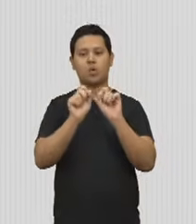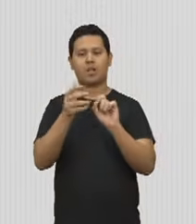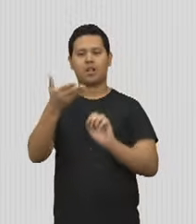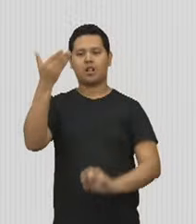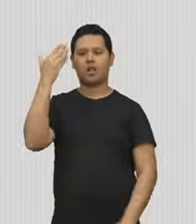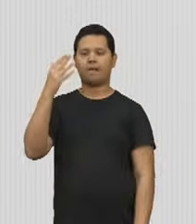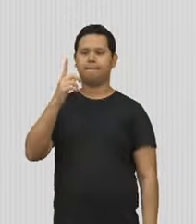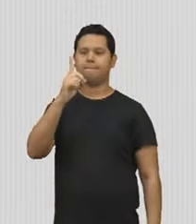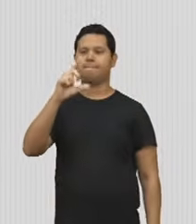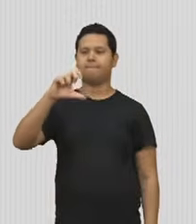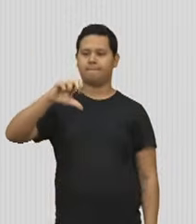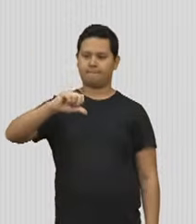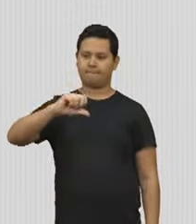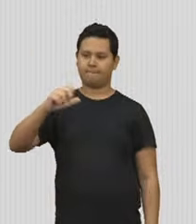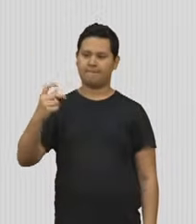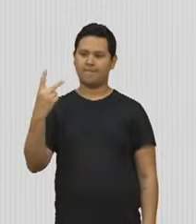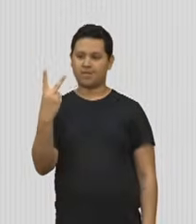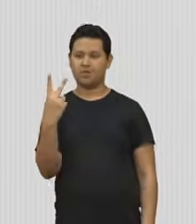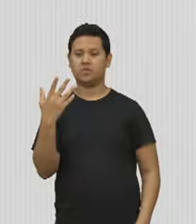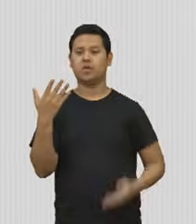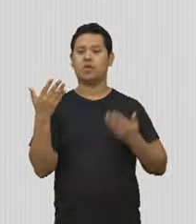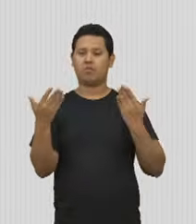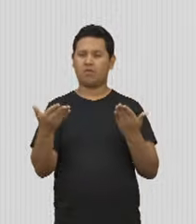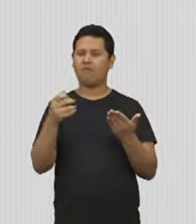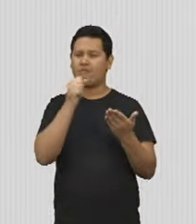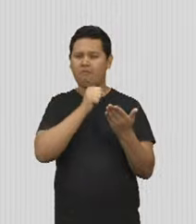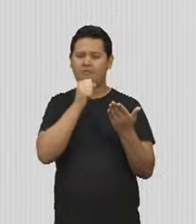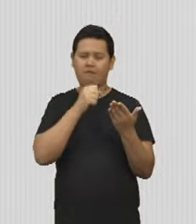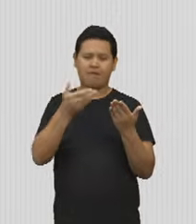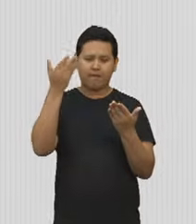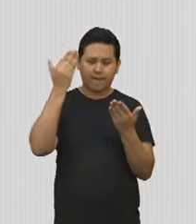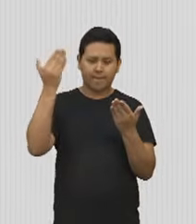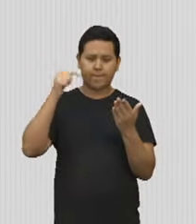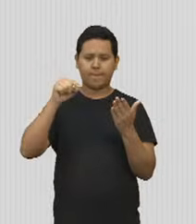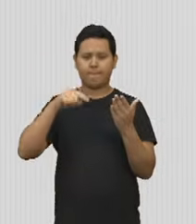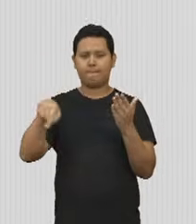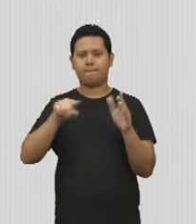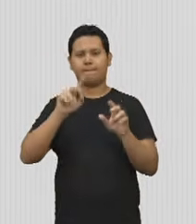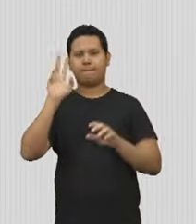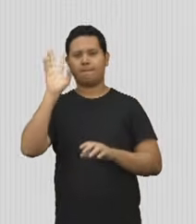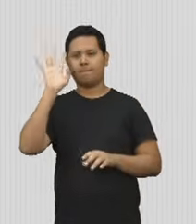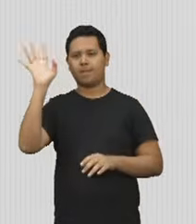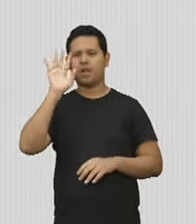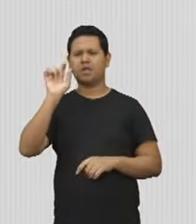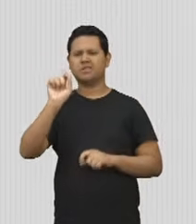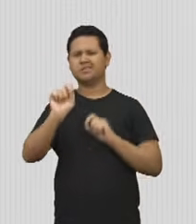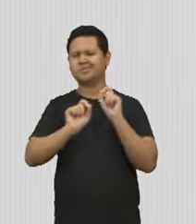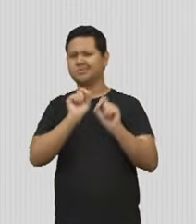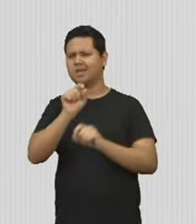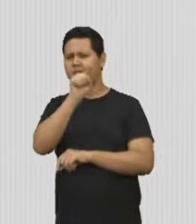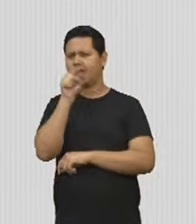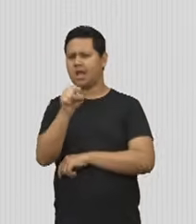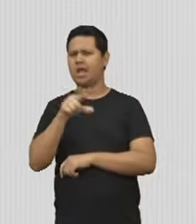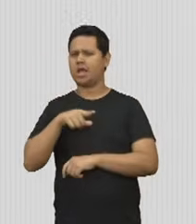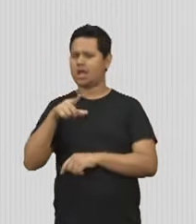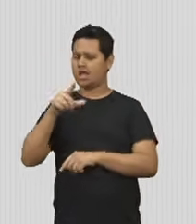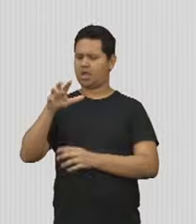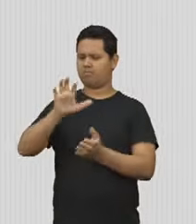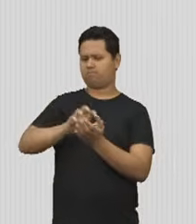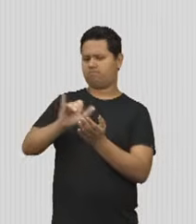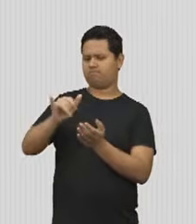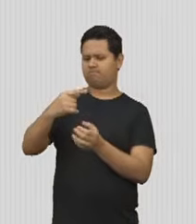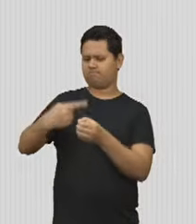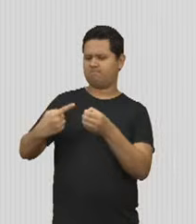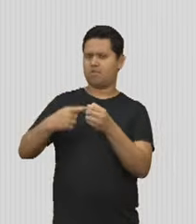de 92, então, sim, é um código antigo. E a gente pensa o seguinte: será que a cidade mudou ao longo